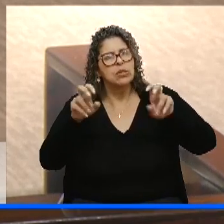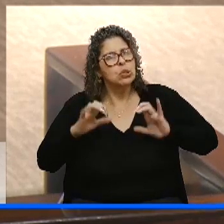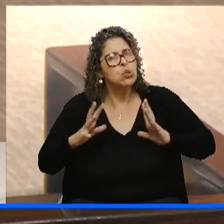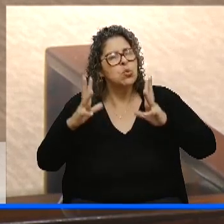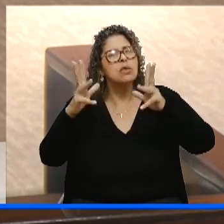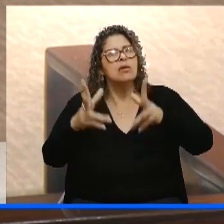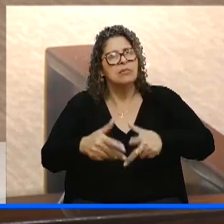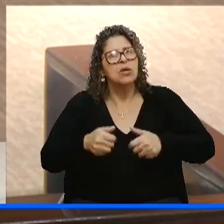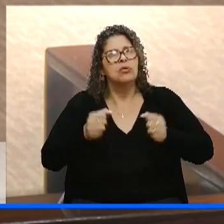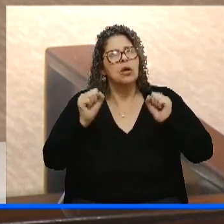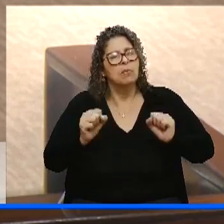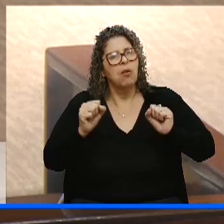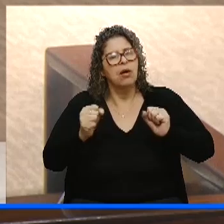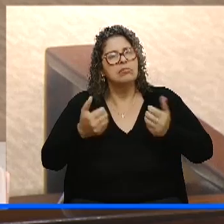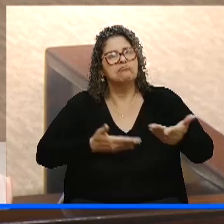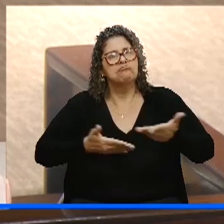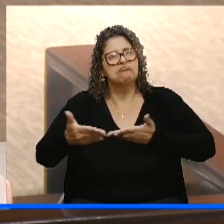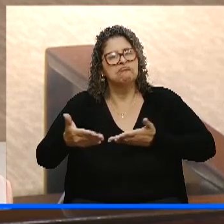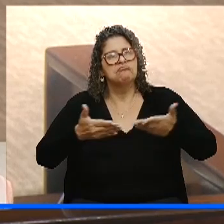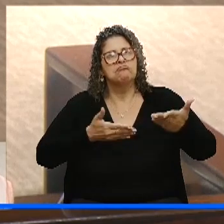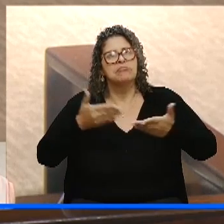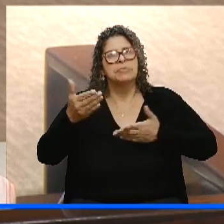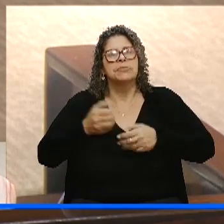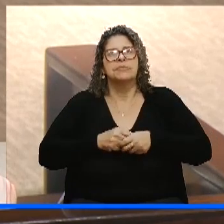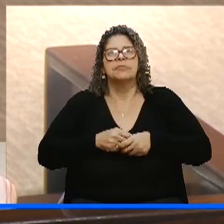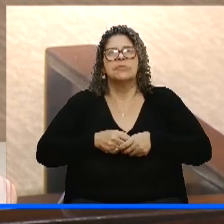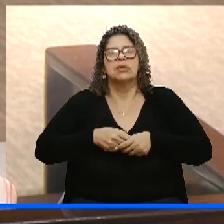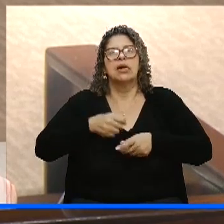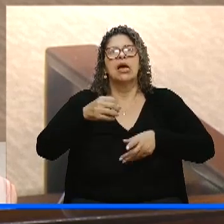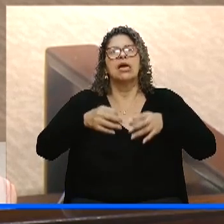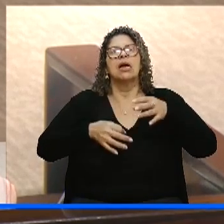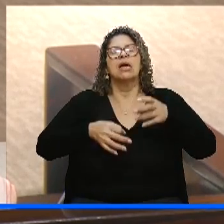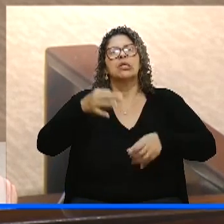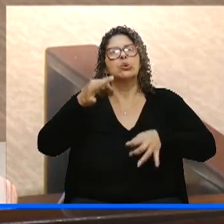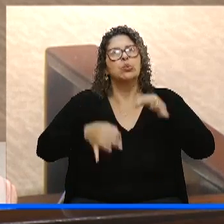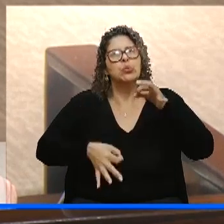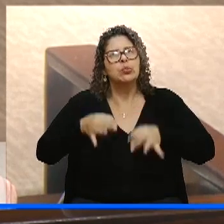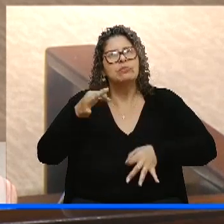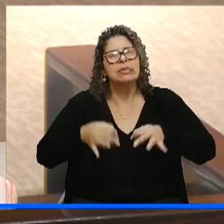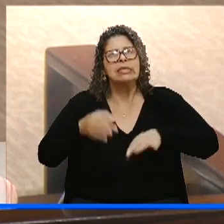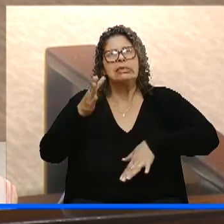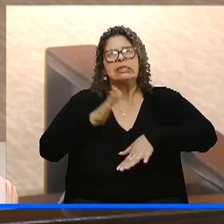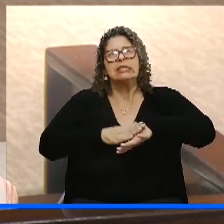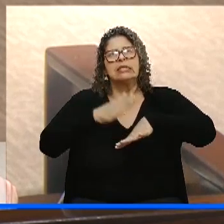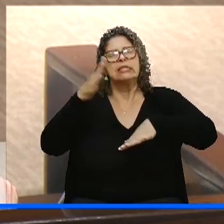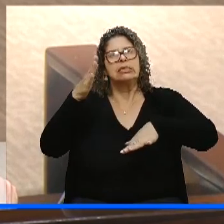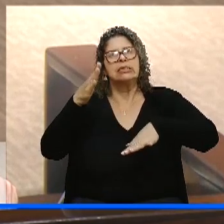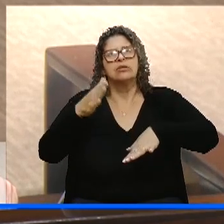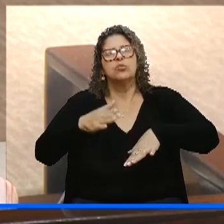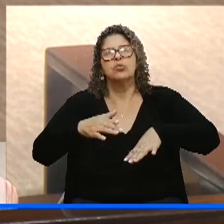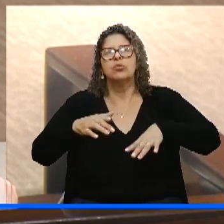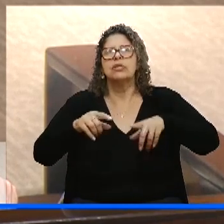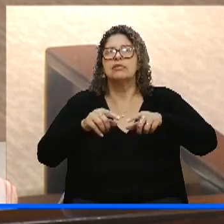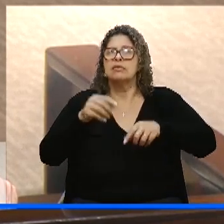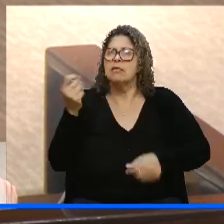como se aqui um exemplo da magistratura na média é a categoria funcional mais bem paga do país alguns até dizem